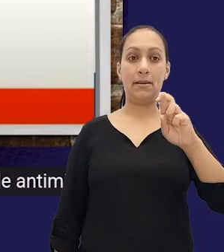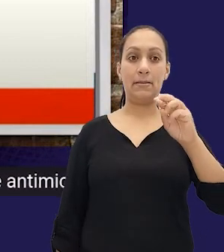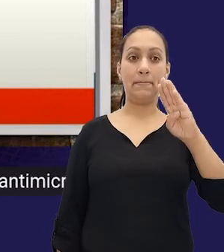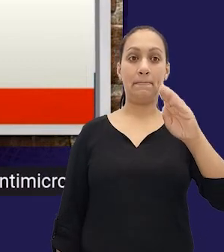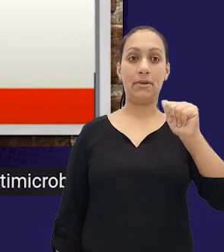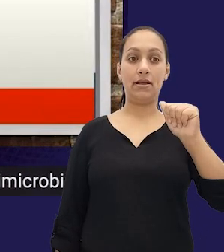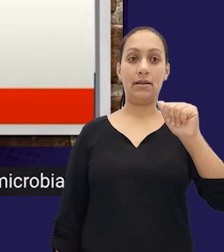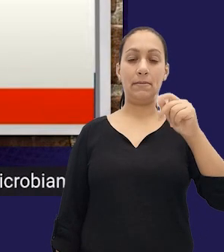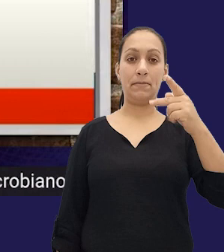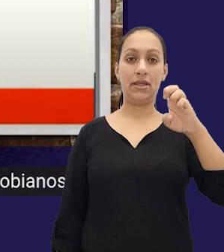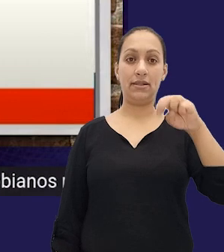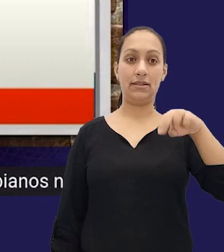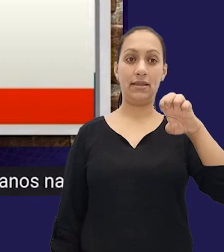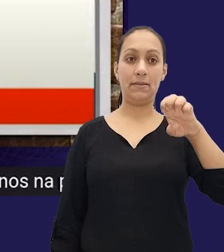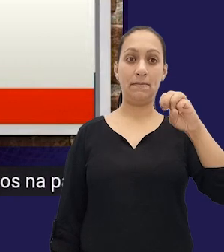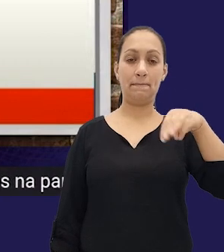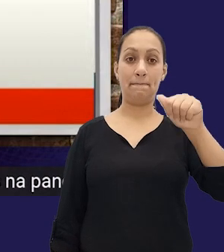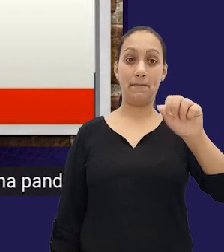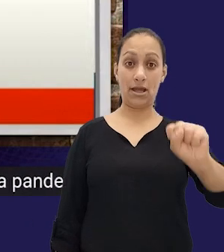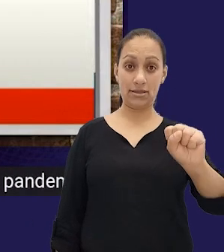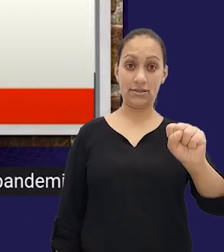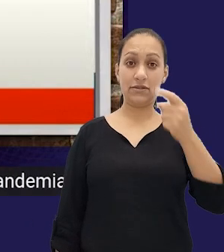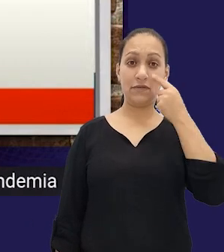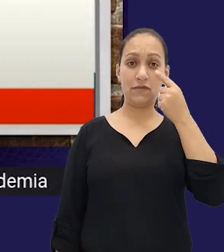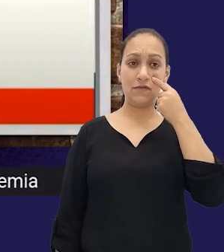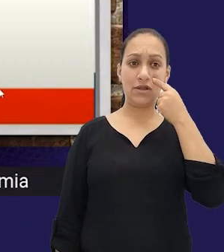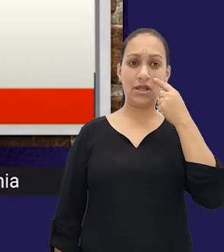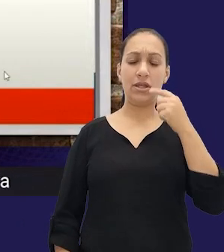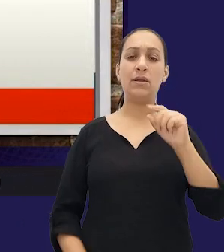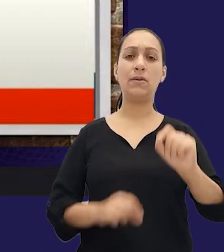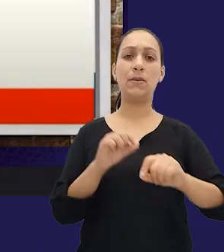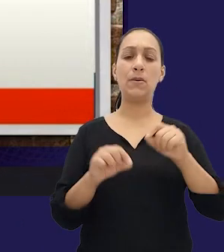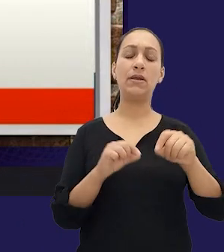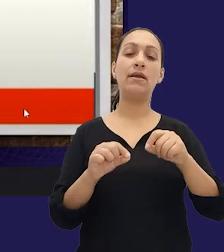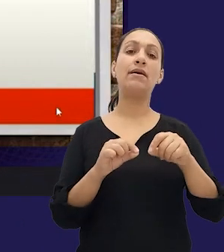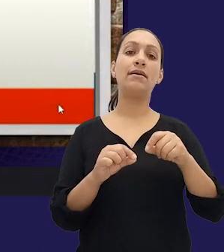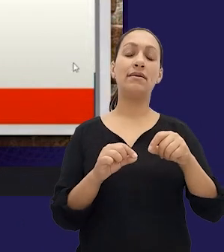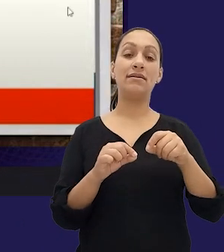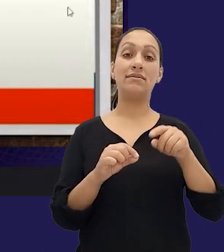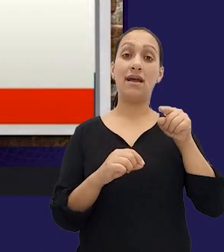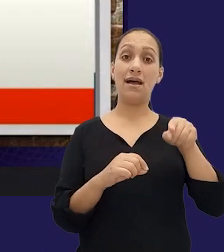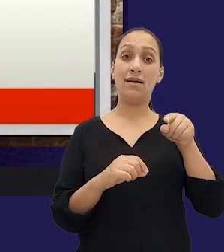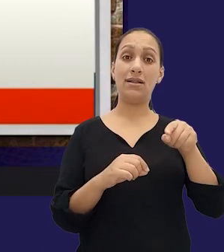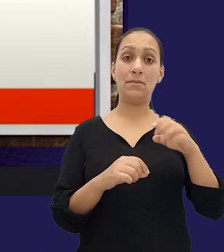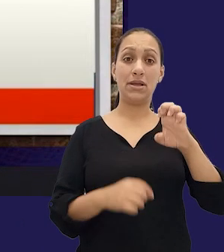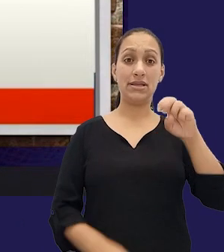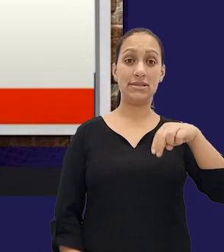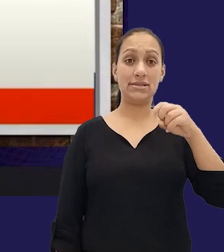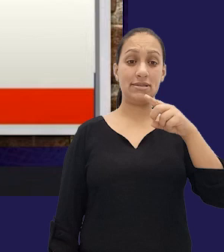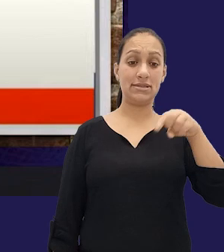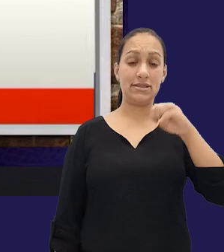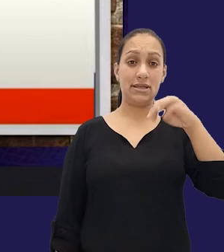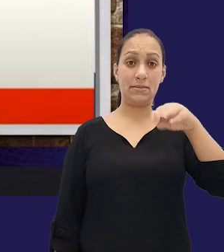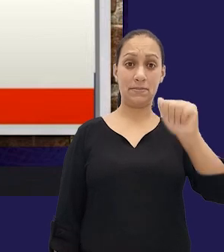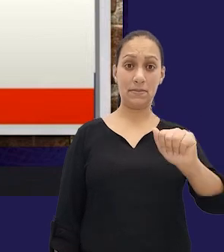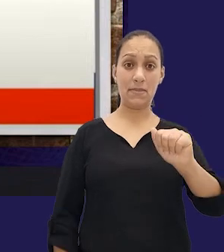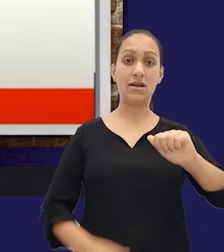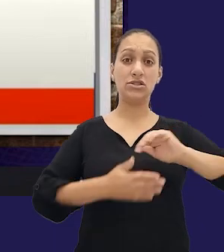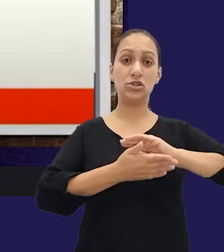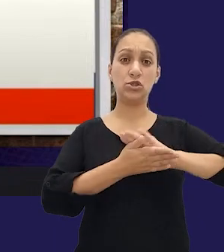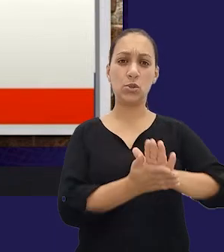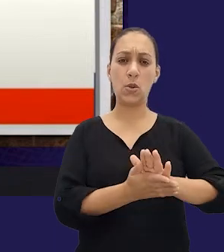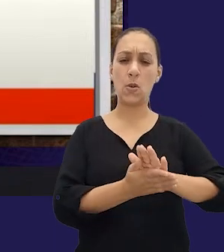por exemplo, a enzima KPC, né, a Klebsiella pneumoniae carbapenemase. Ela é uma enzima que destrói, que inativa,